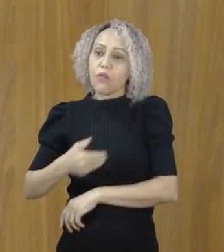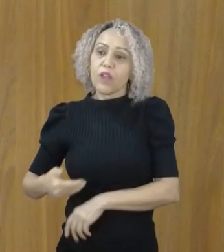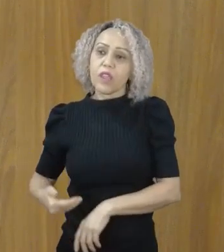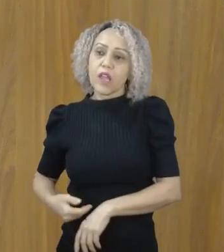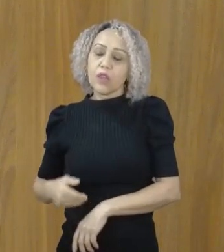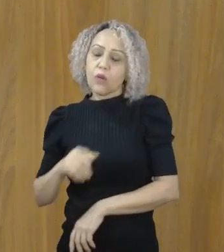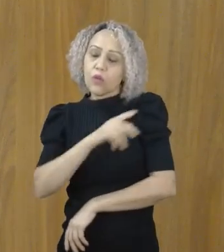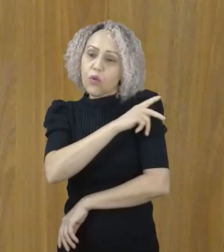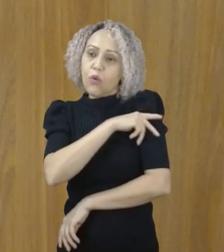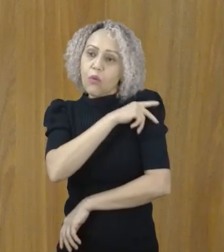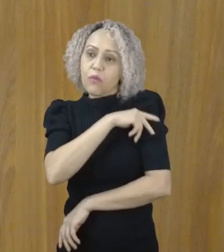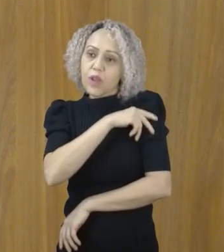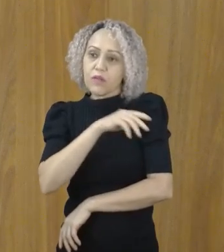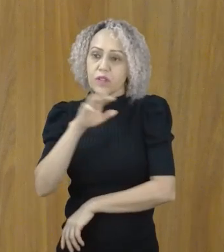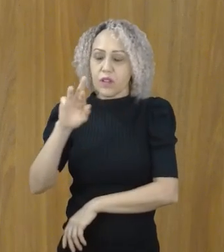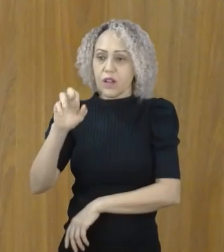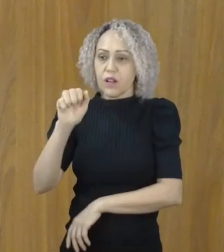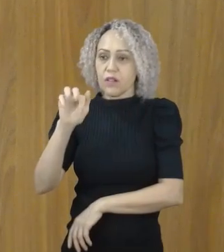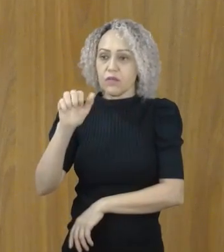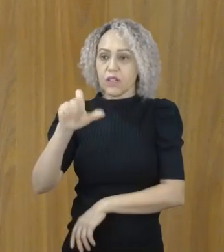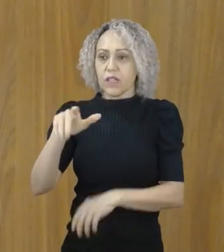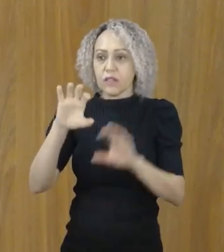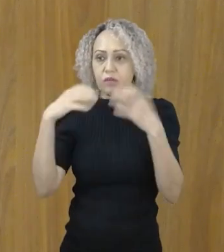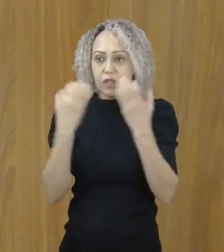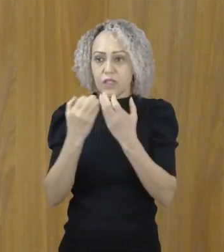na Conferência Eleitoral do PT.